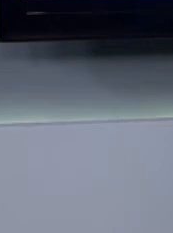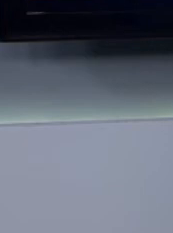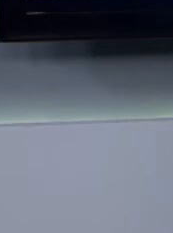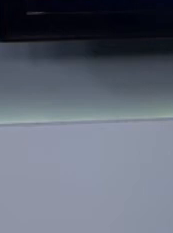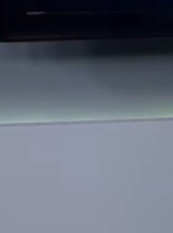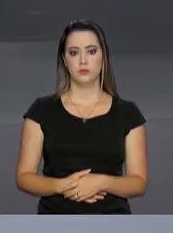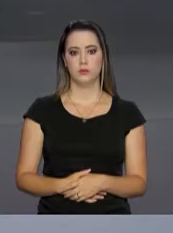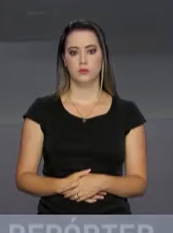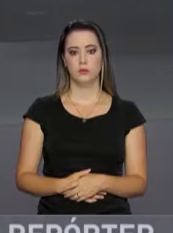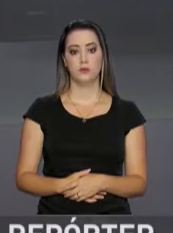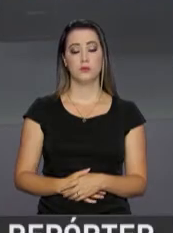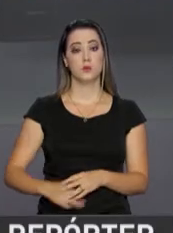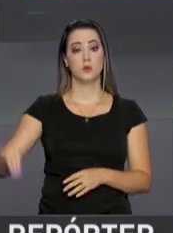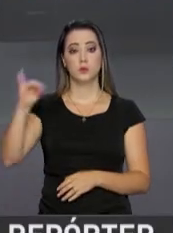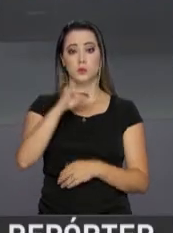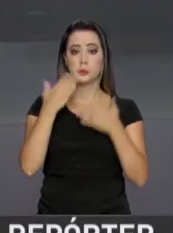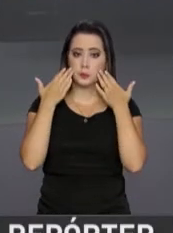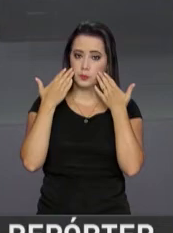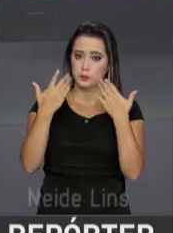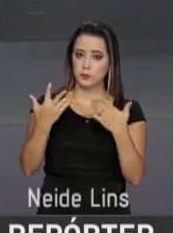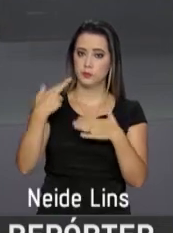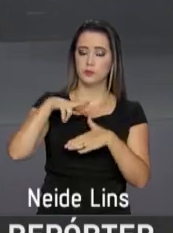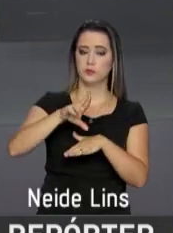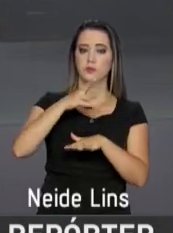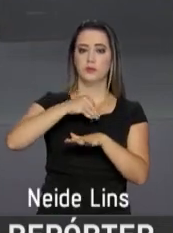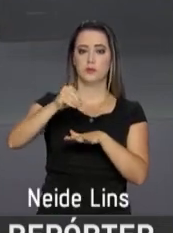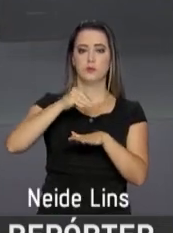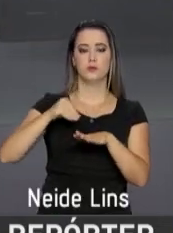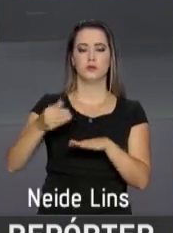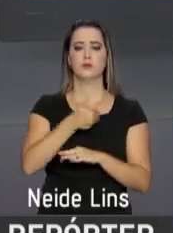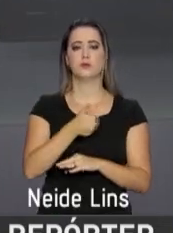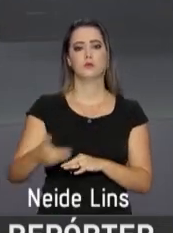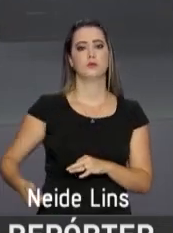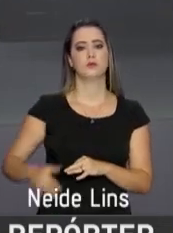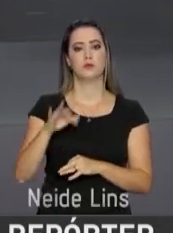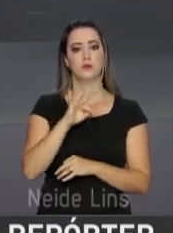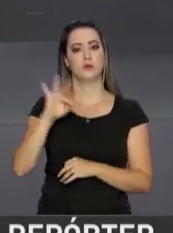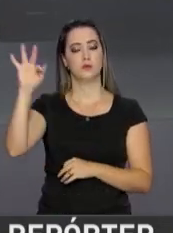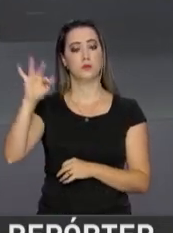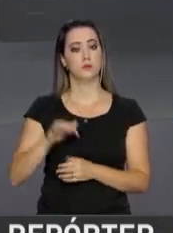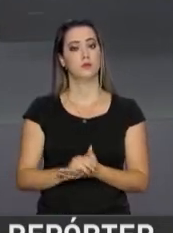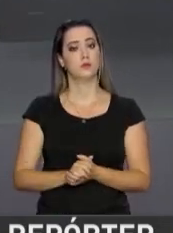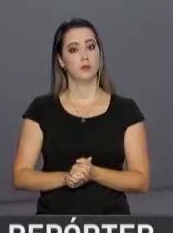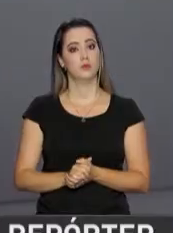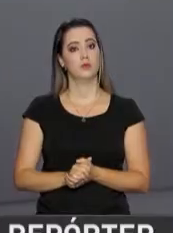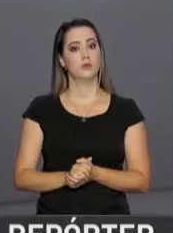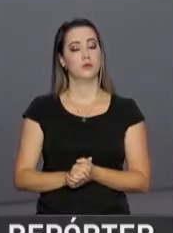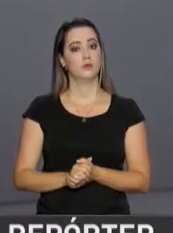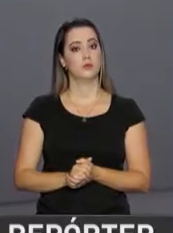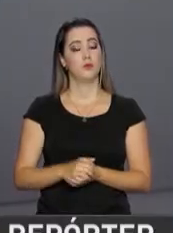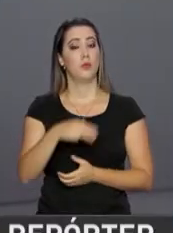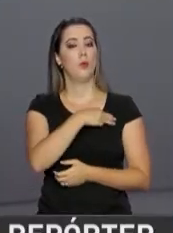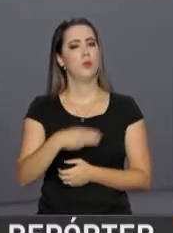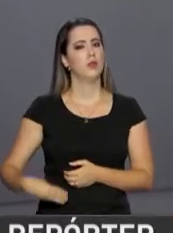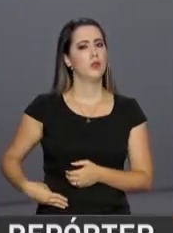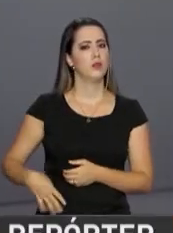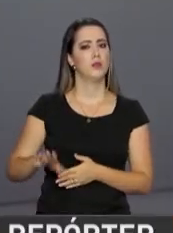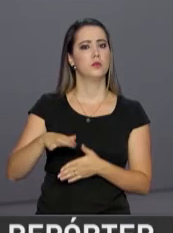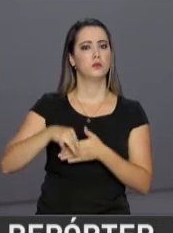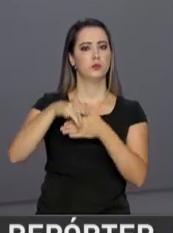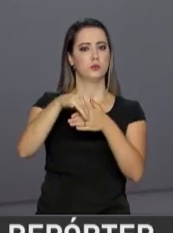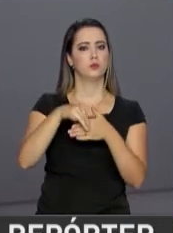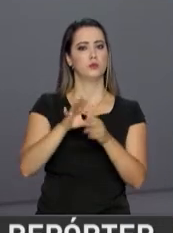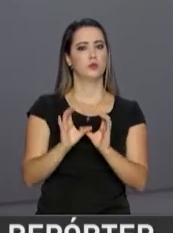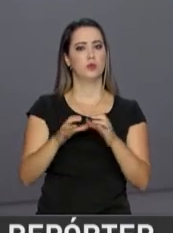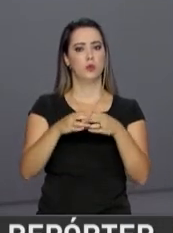o la no ar mais uma edição do repórter nbr com as notícias do governo federal o ministro chefe da secretaria